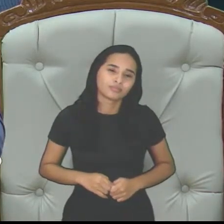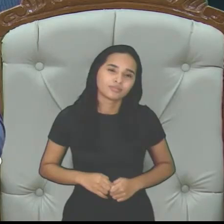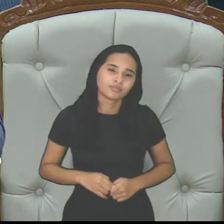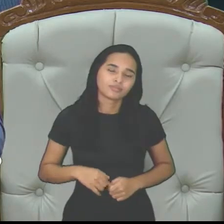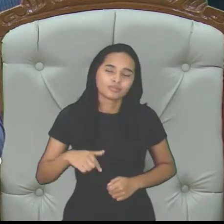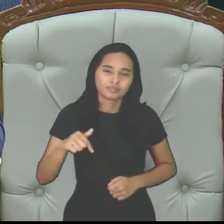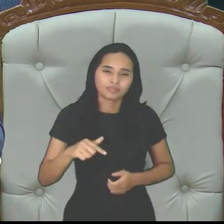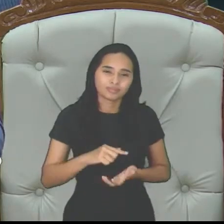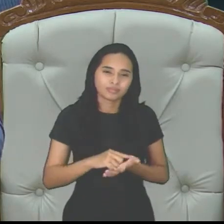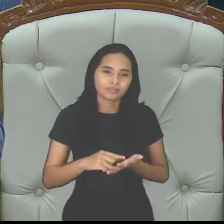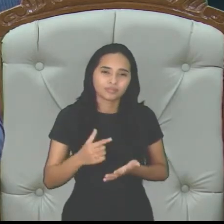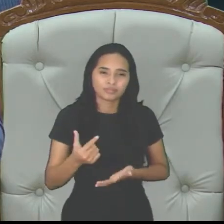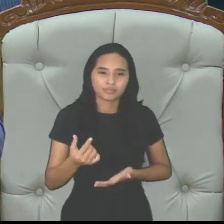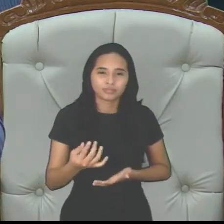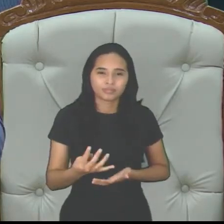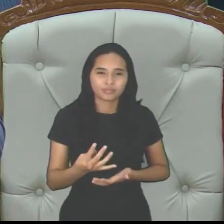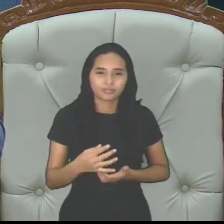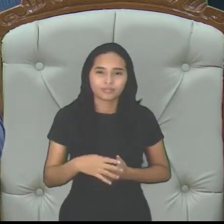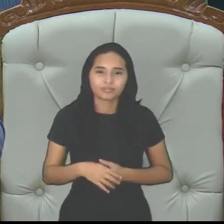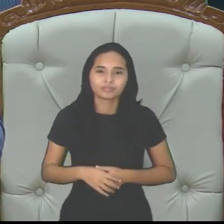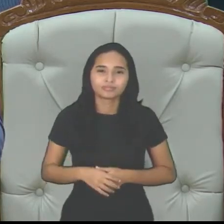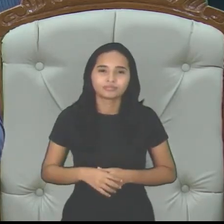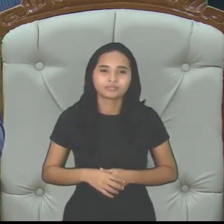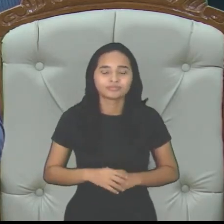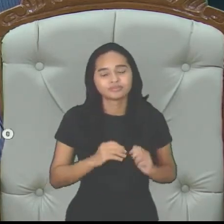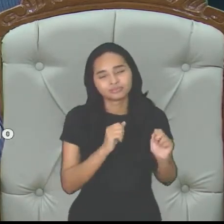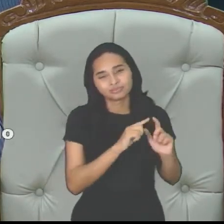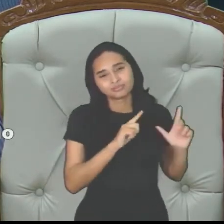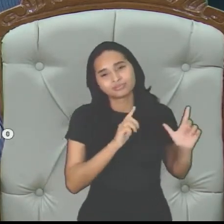7, 24. Coloca aí, por favor.